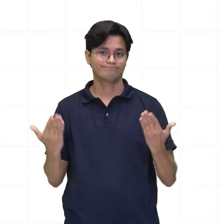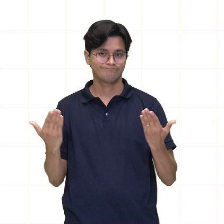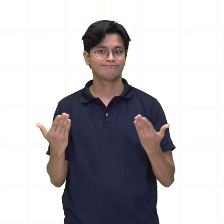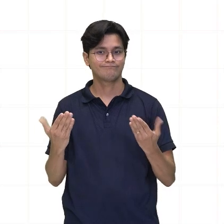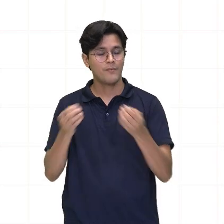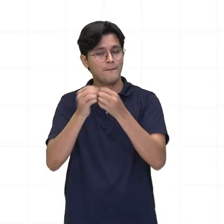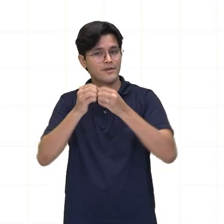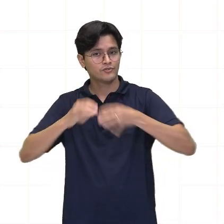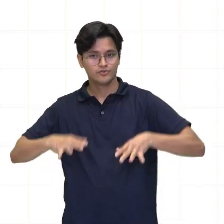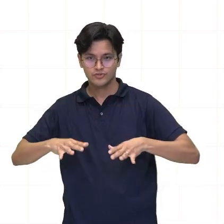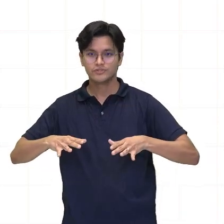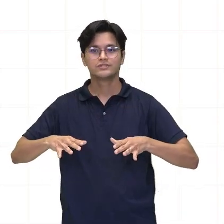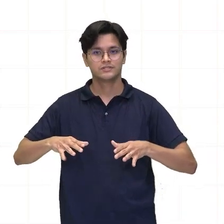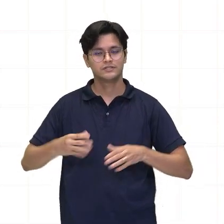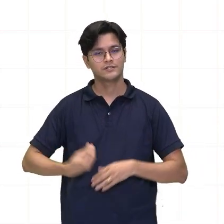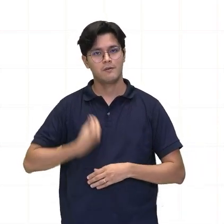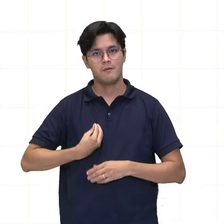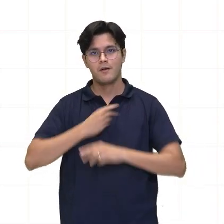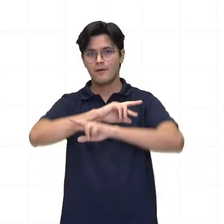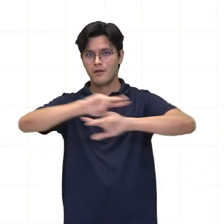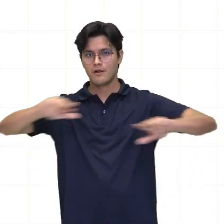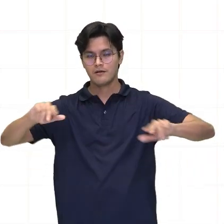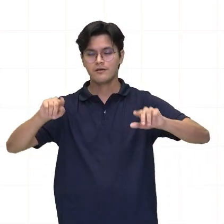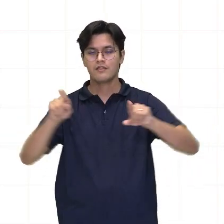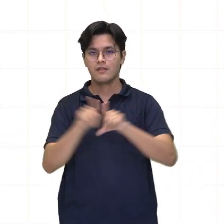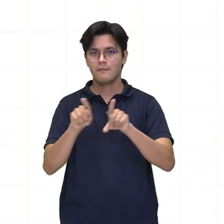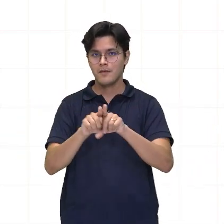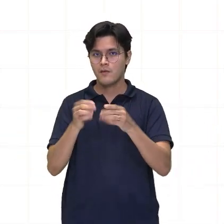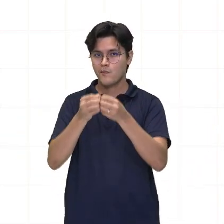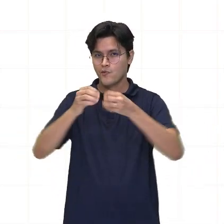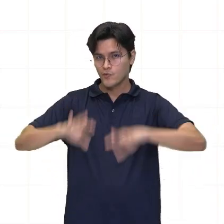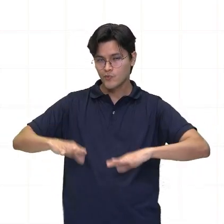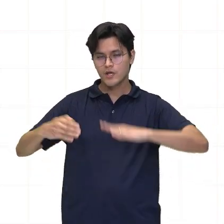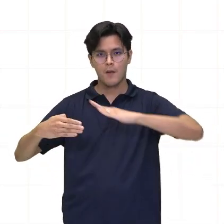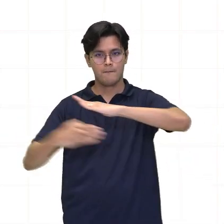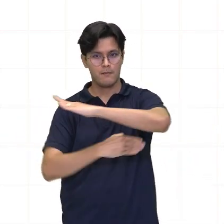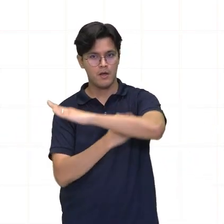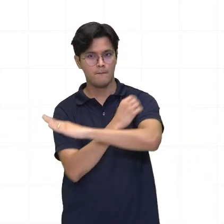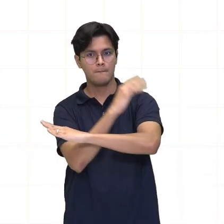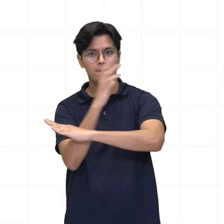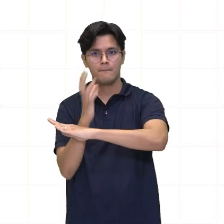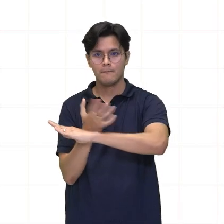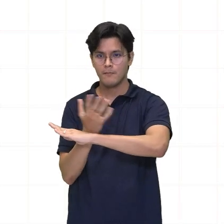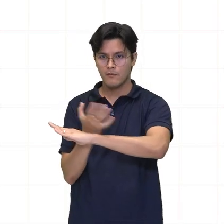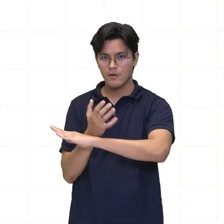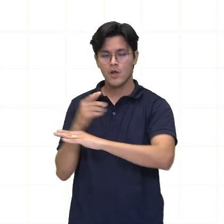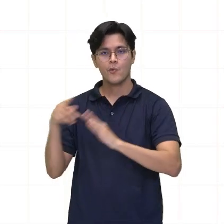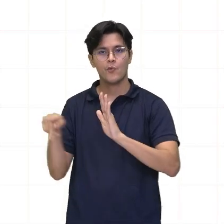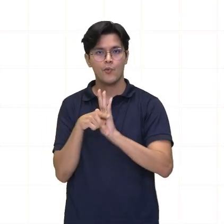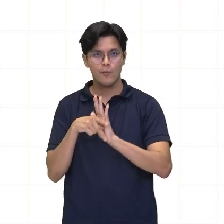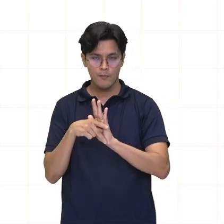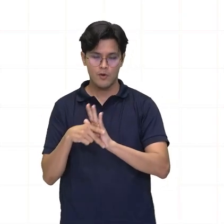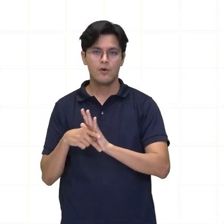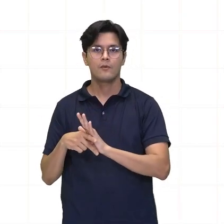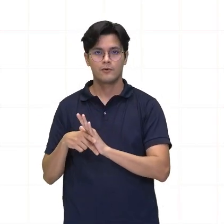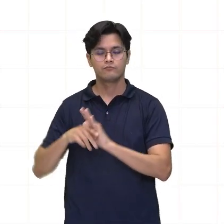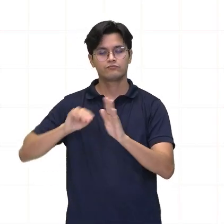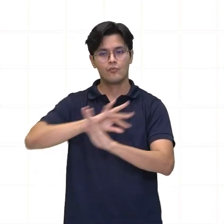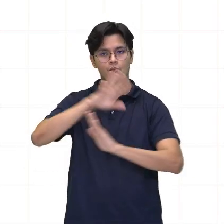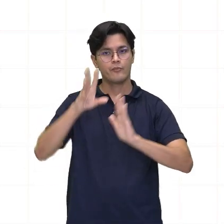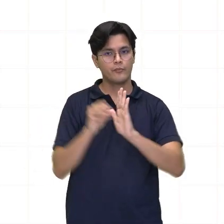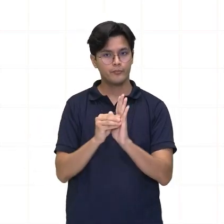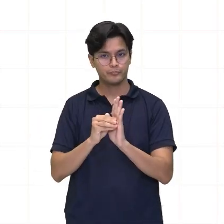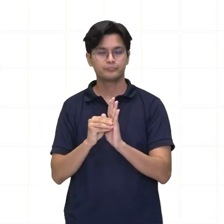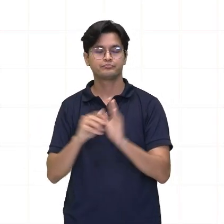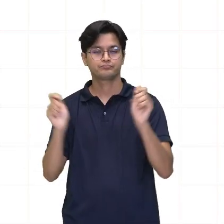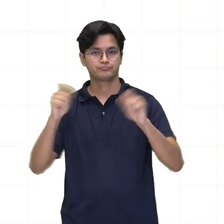essa biodiversidade, esses ecossistemas que fazem parte desse bioma da Amazônia, né? Então, a gente percebe aí